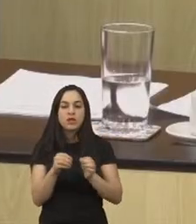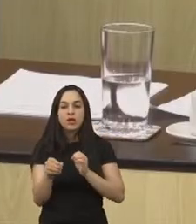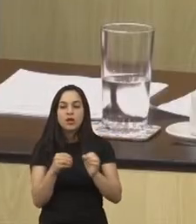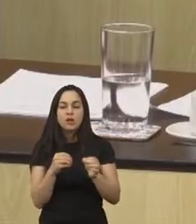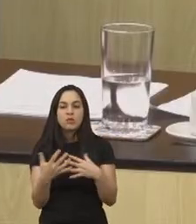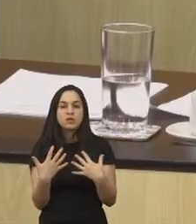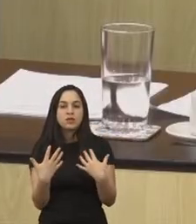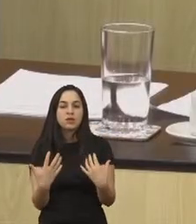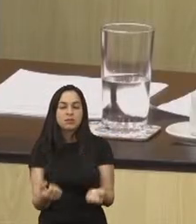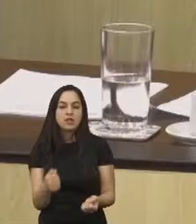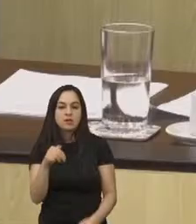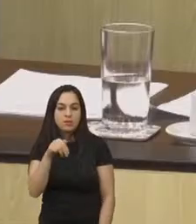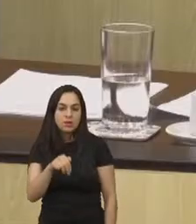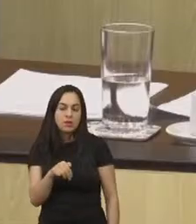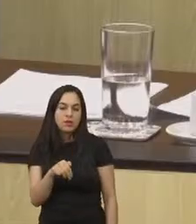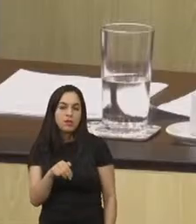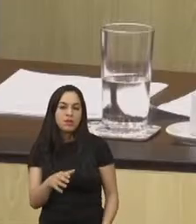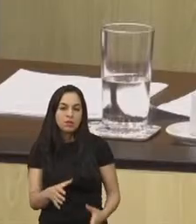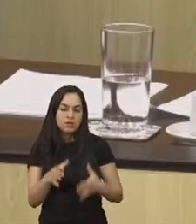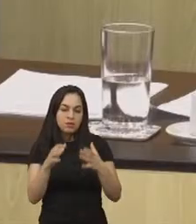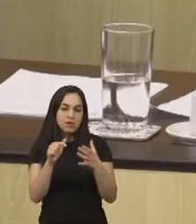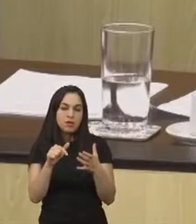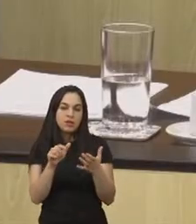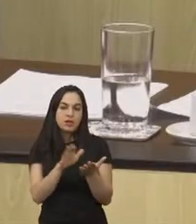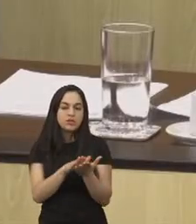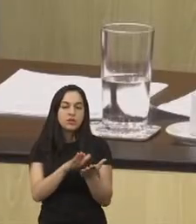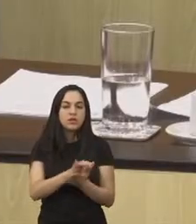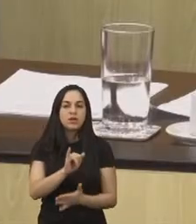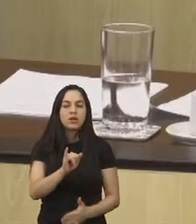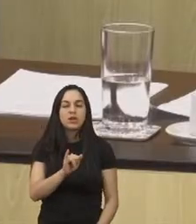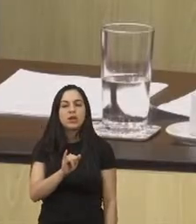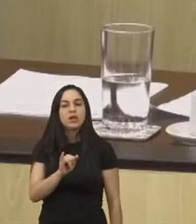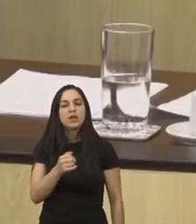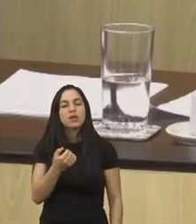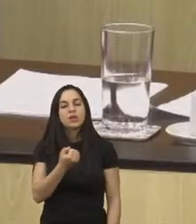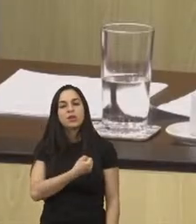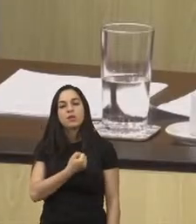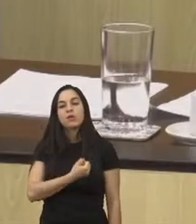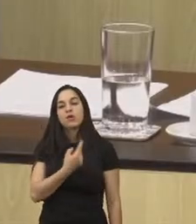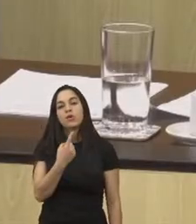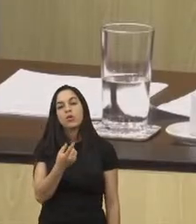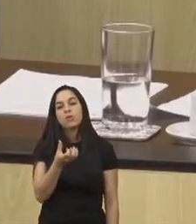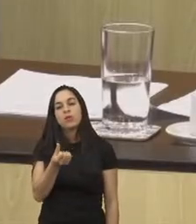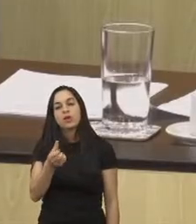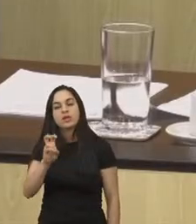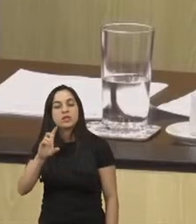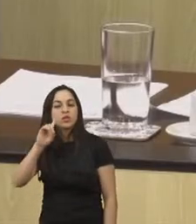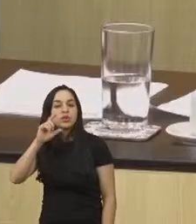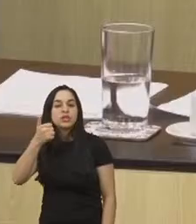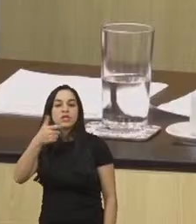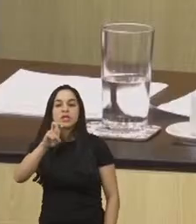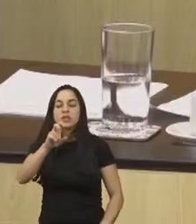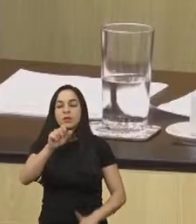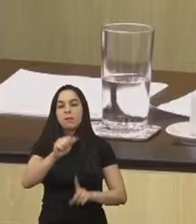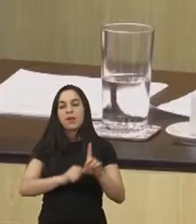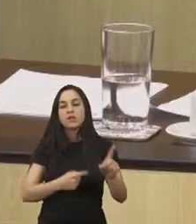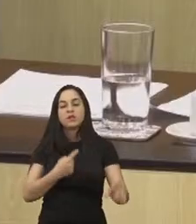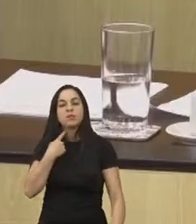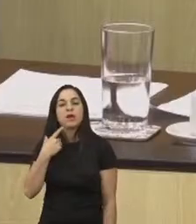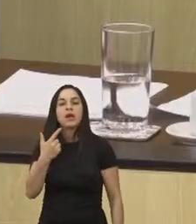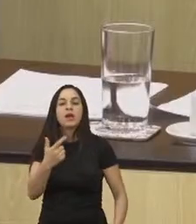recebidas pelo município desde a publicação do decreto número 165, de 15 de maio de